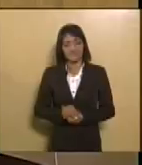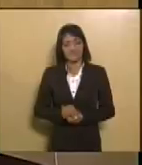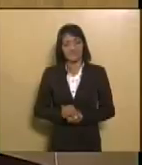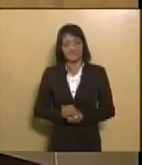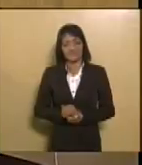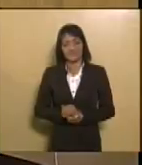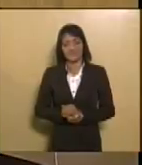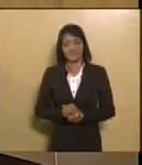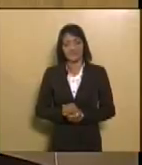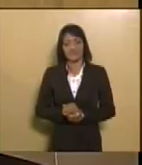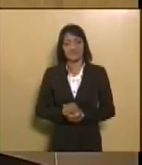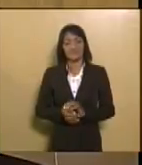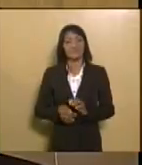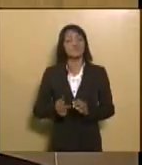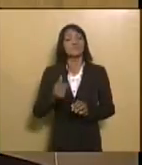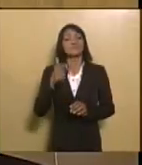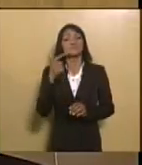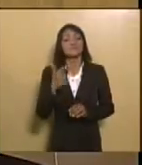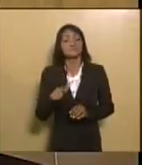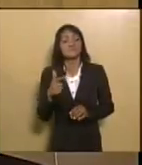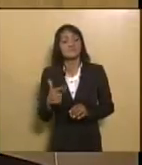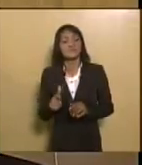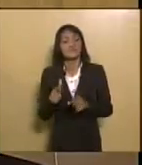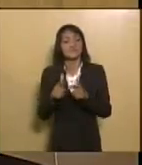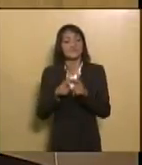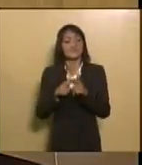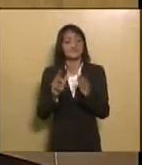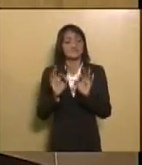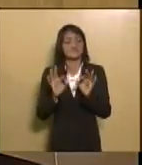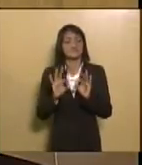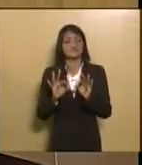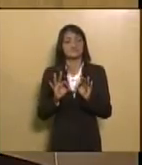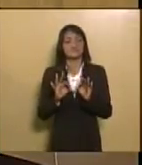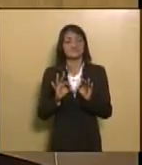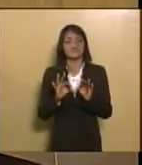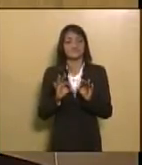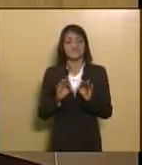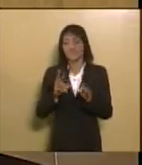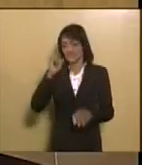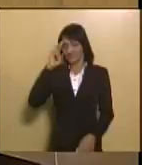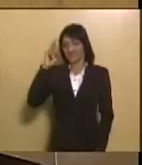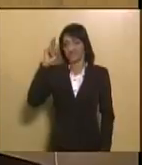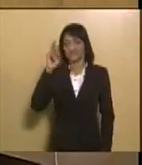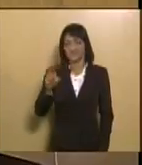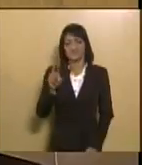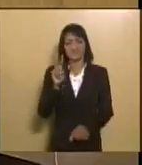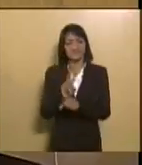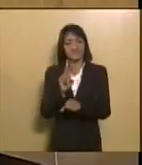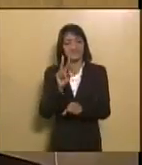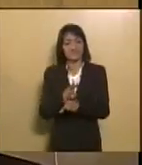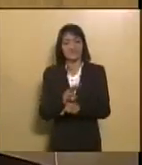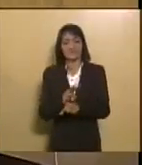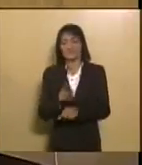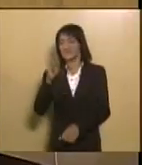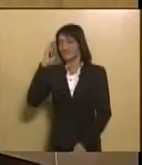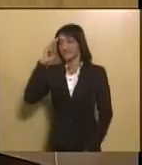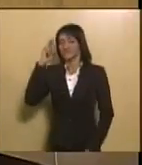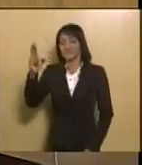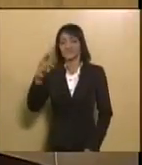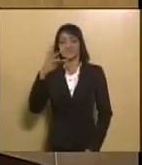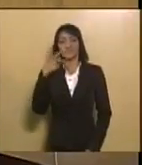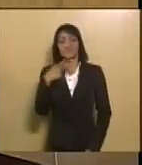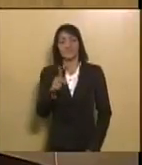Eis que não tosquenejará nem dormirá o guarda de Israel. O Senhor é quem te guarda. O Senhor é a